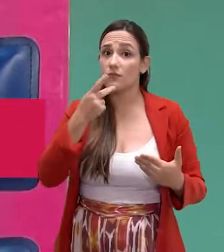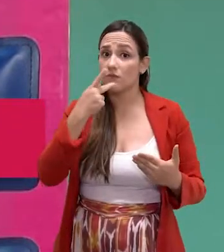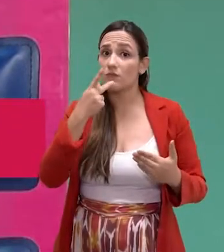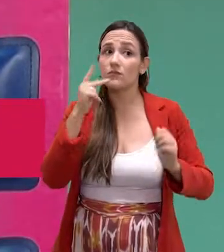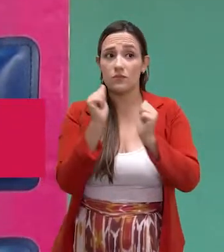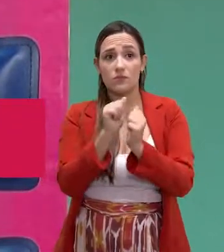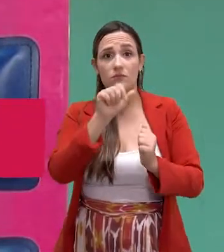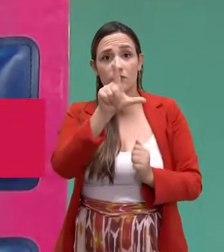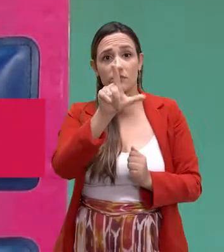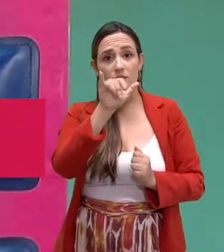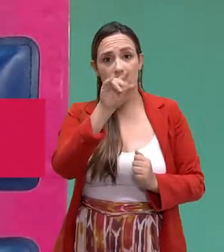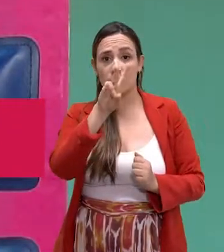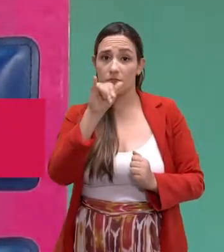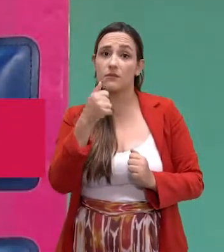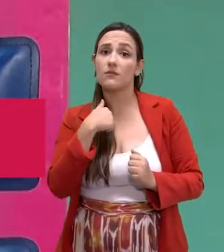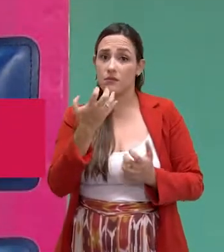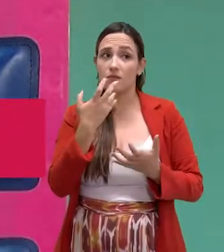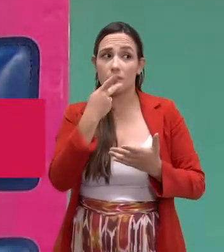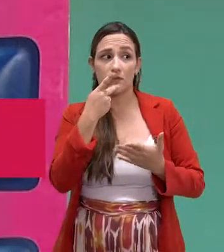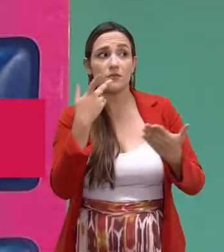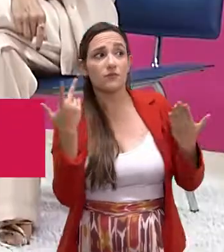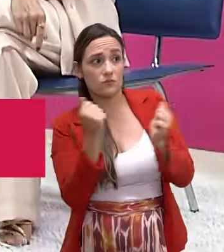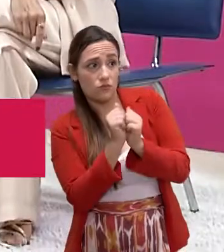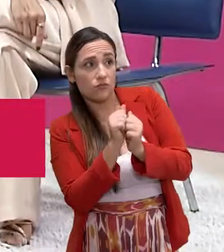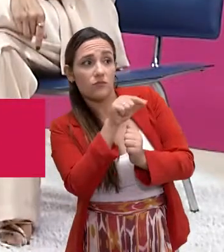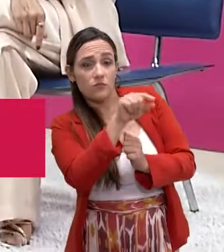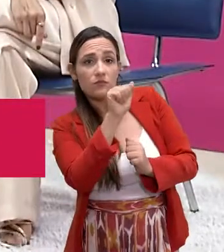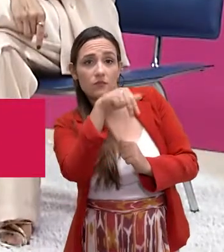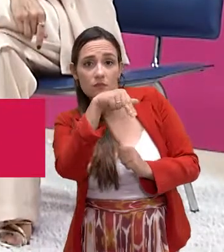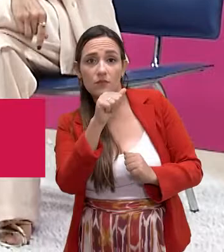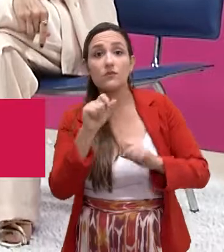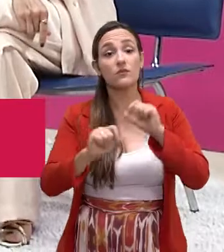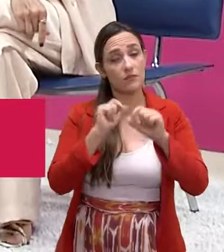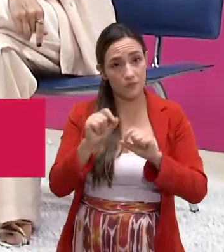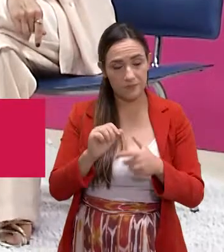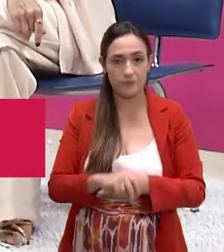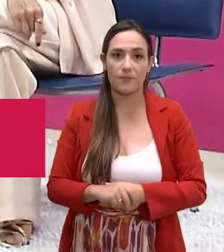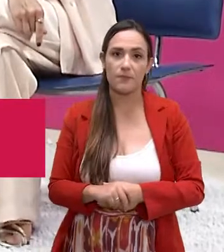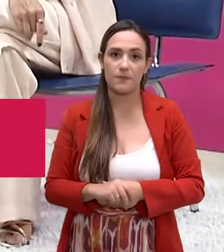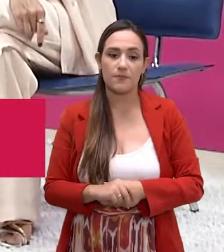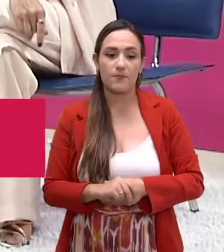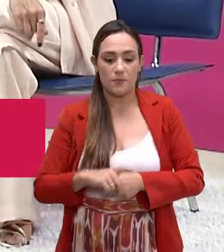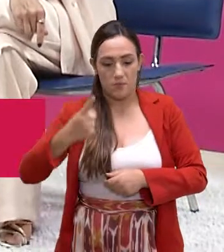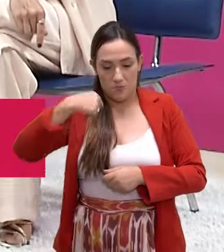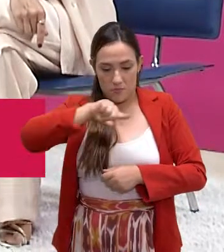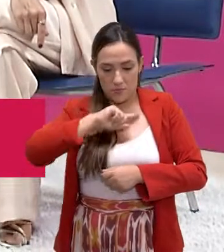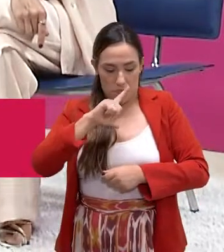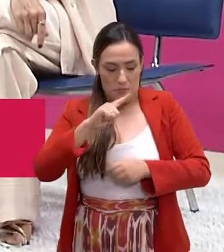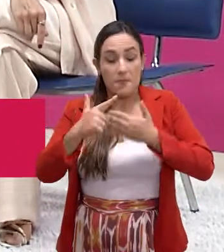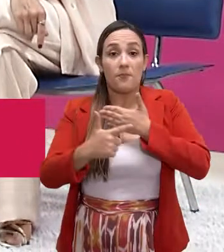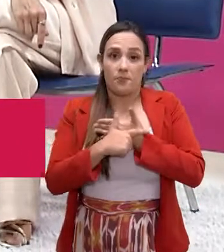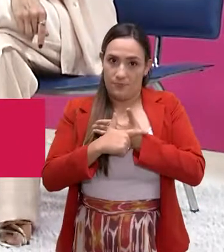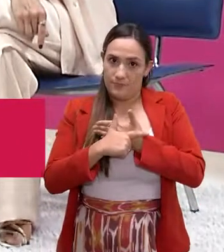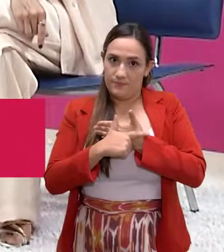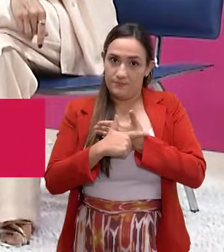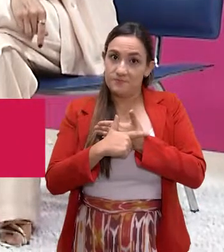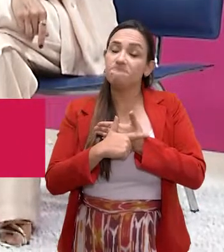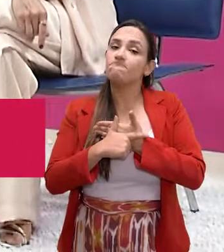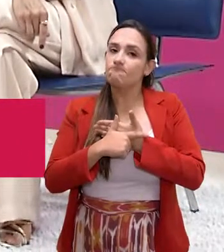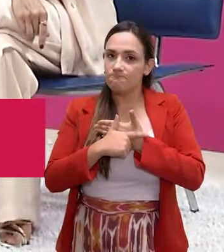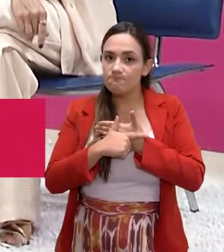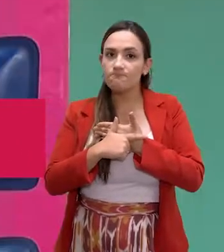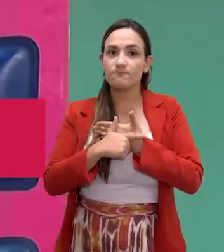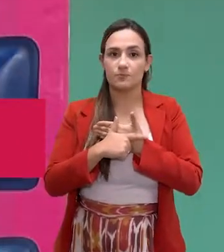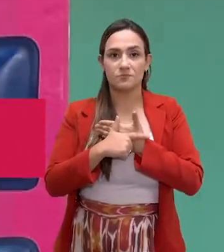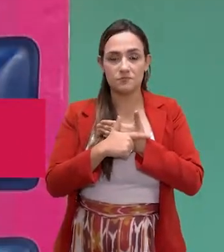Ana, eu acho que nós, nos papéis que desempenhamos, podemos levar